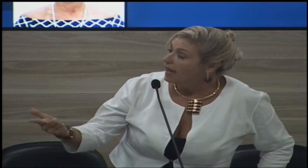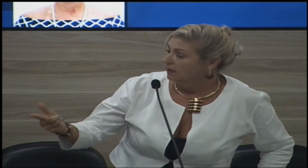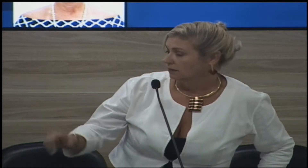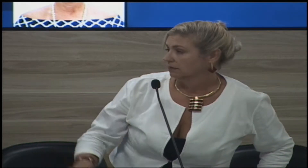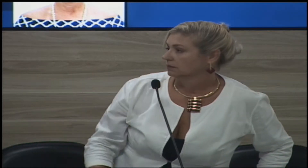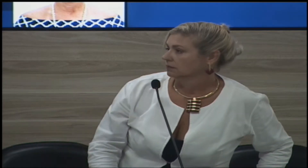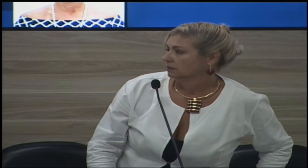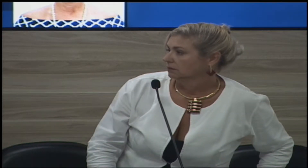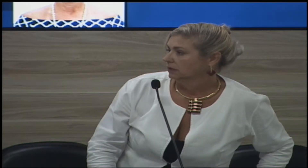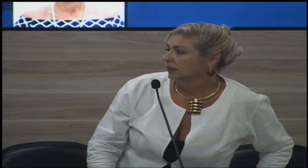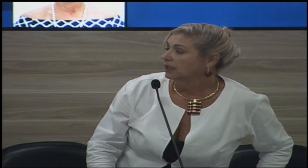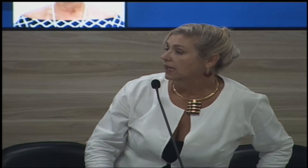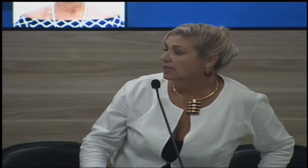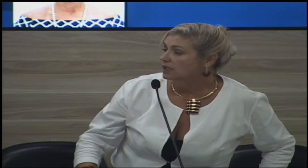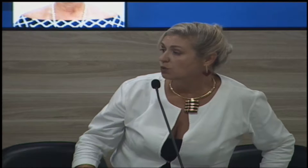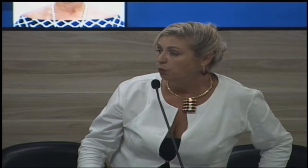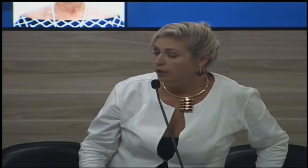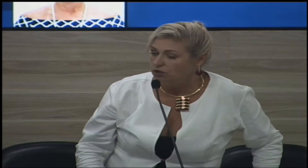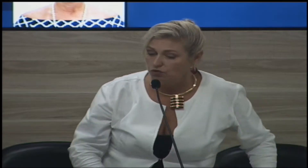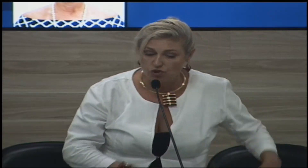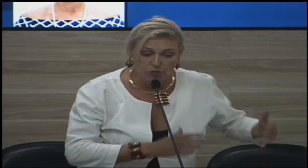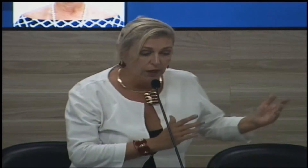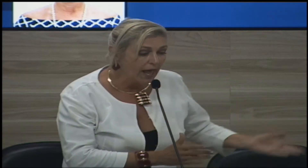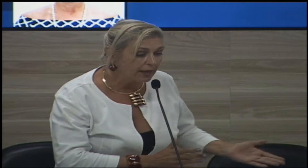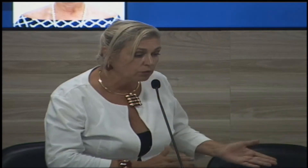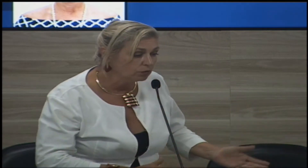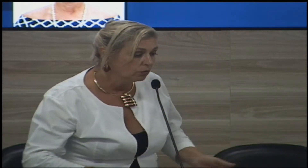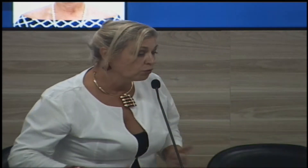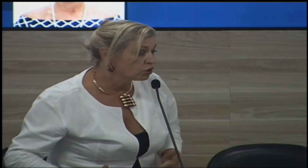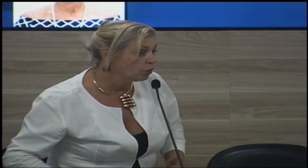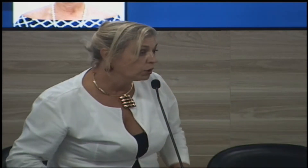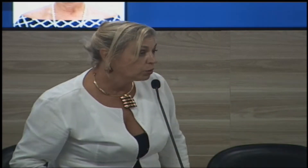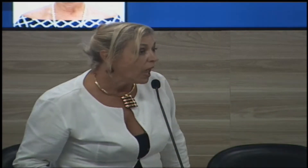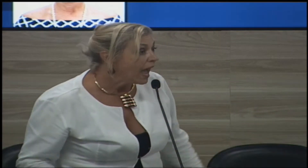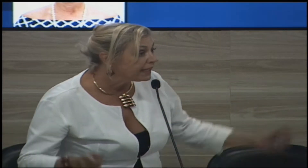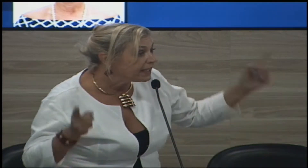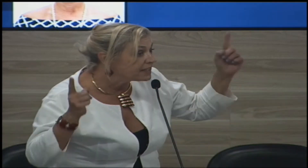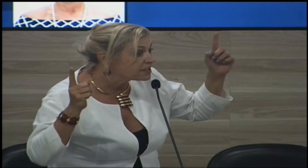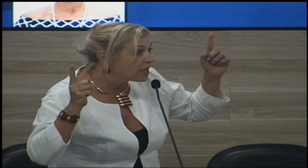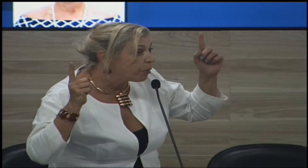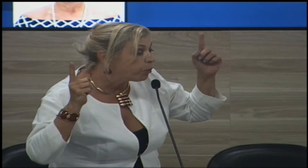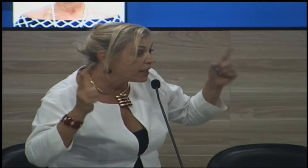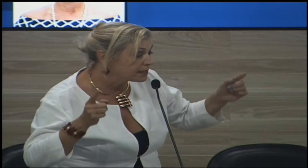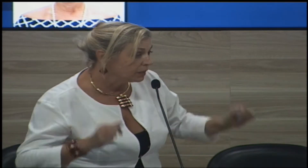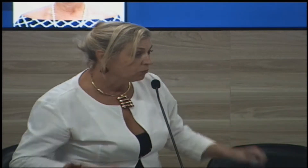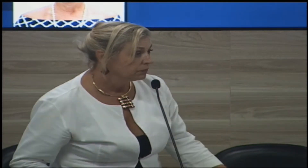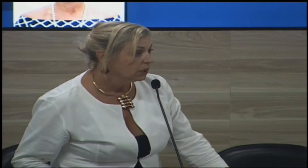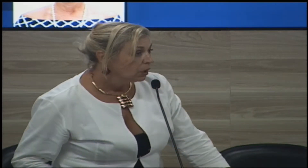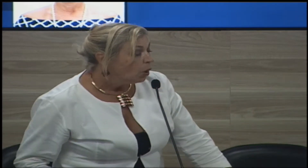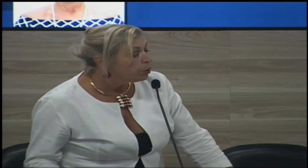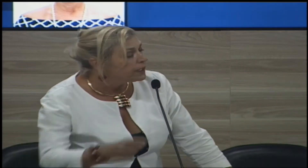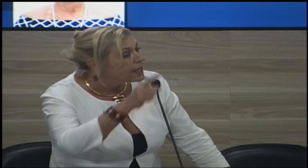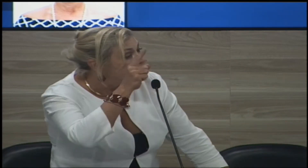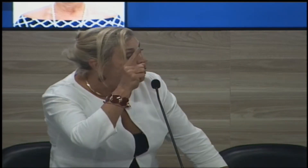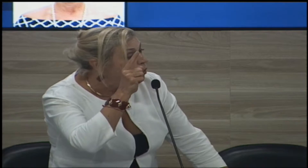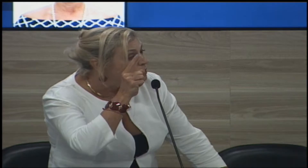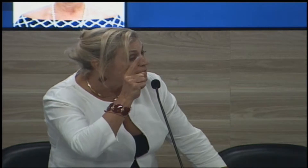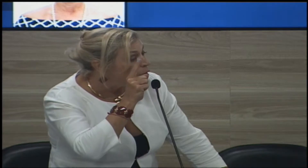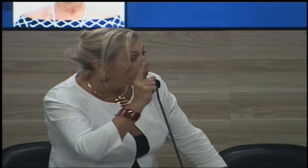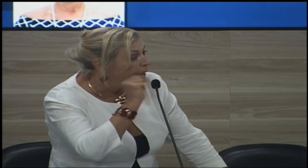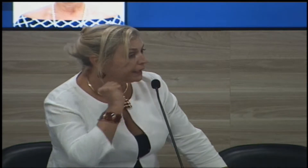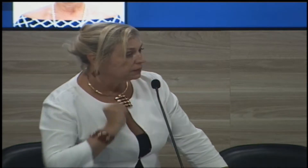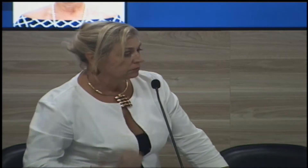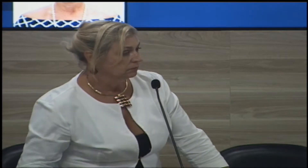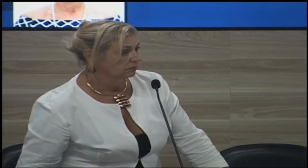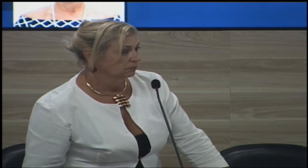Se há interesses políticos de um lado ou de outro, há interesses da população, porque esse é o